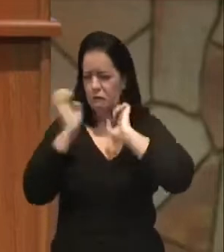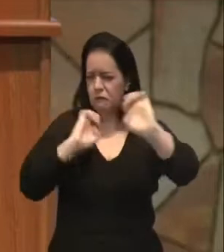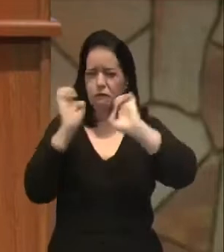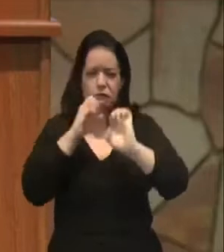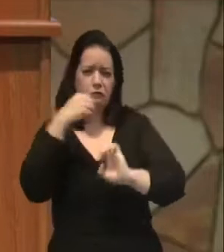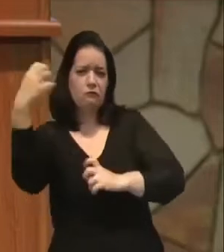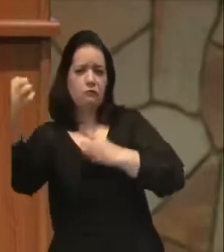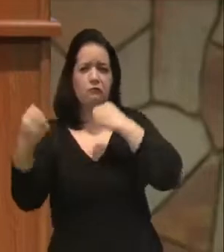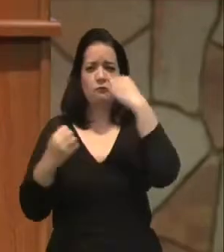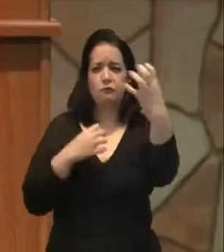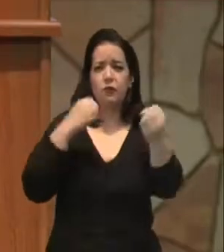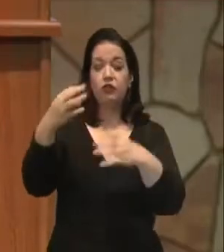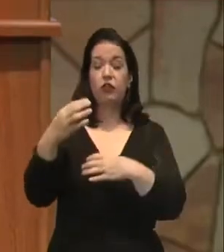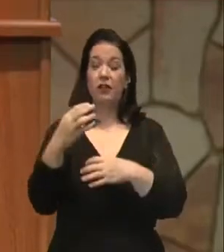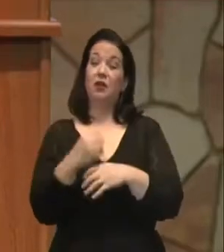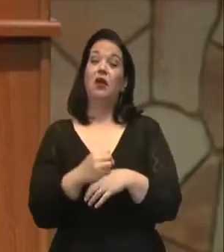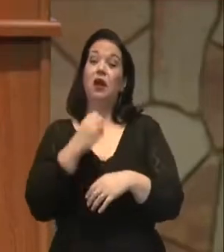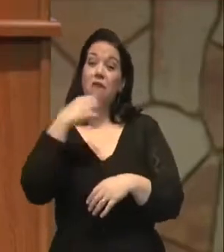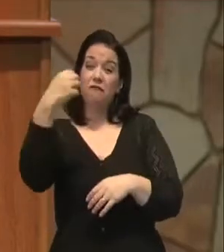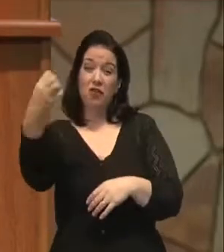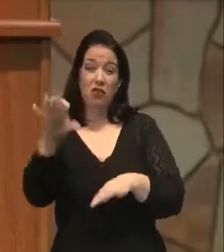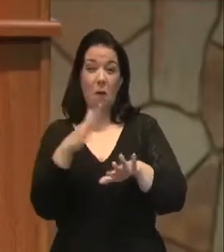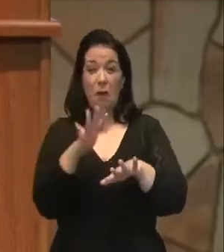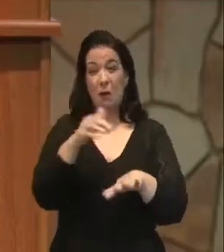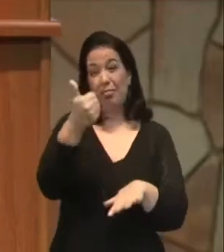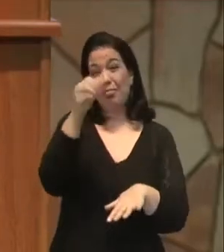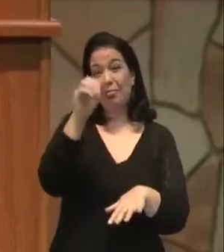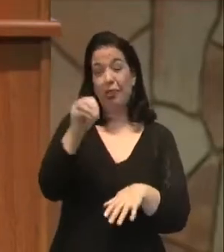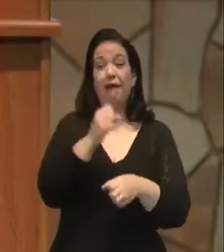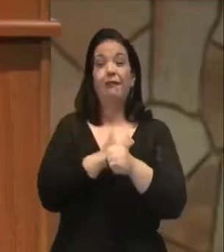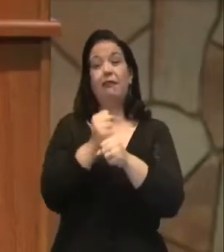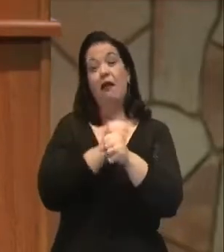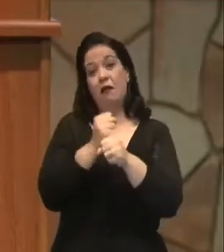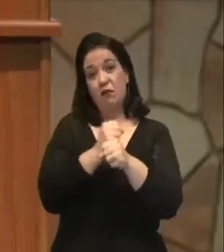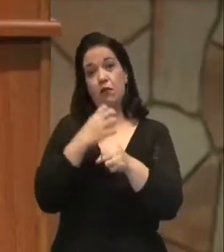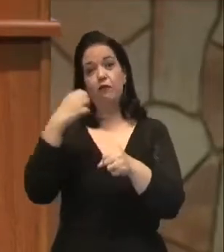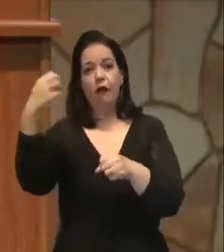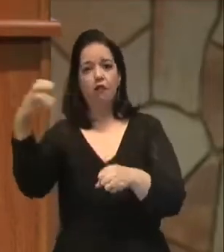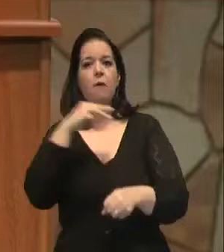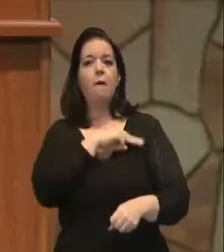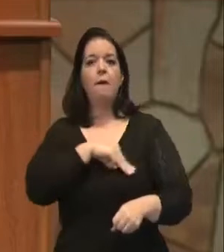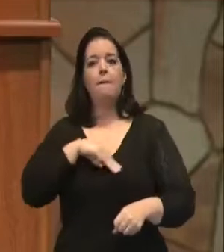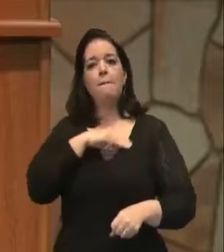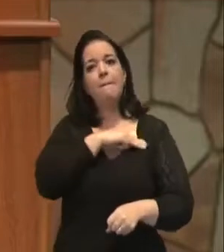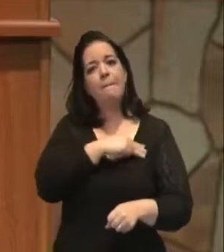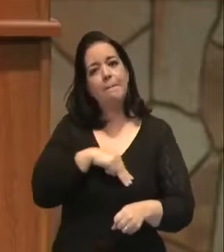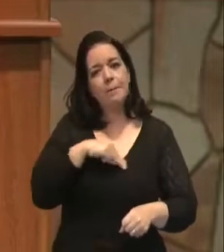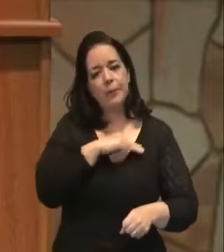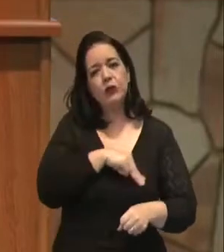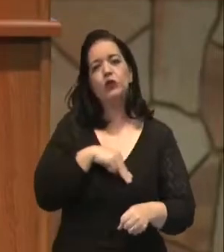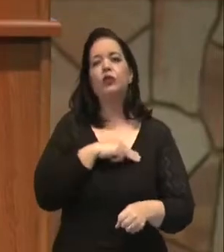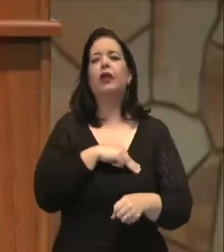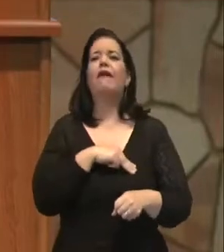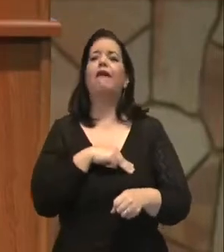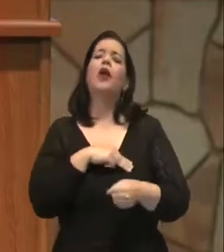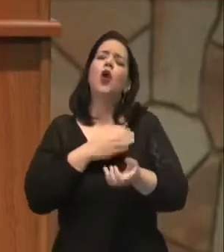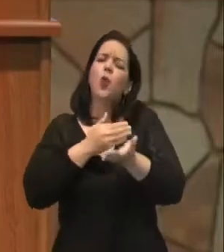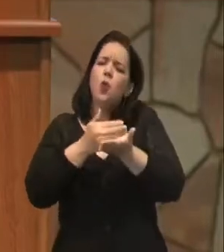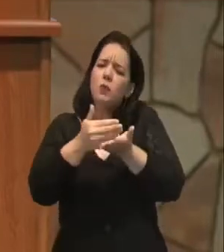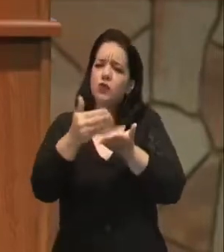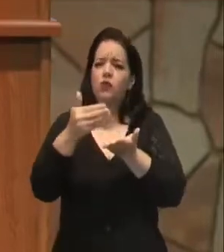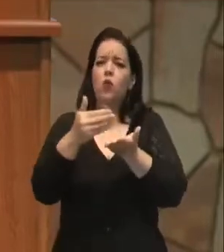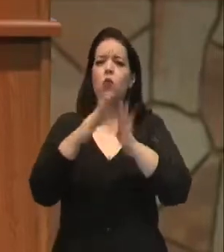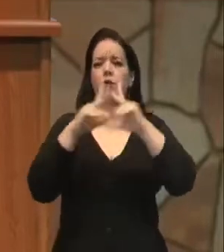viajou por mais de 10 anos nas chamadas viagens missionárias e pôde plantar igrejas, pôde levar